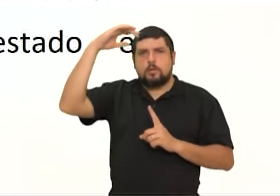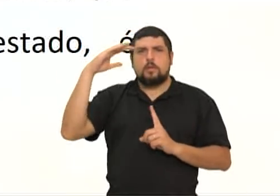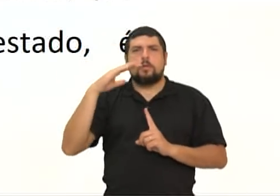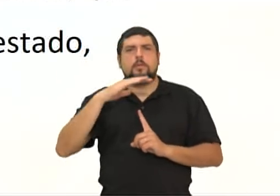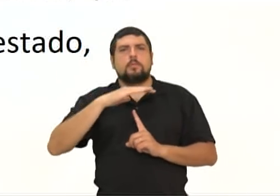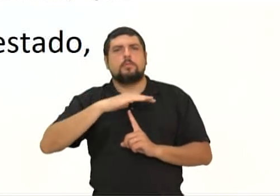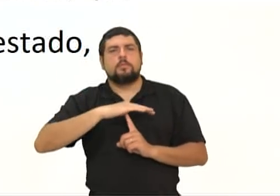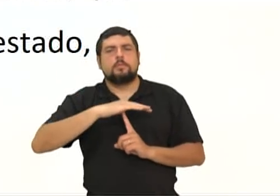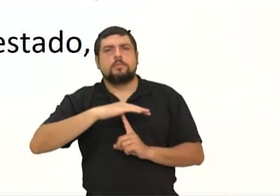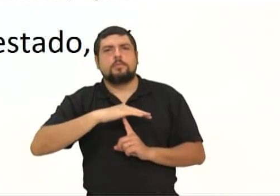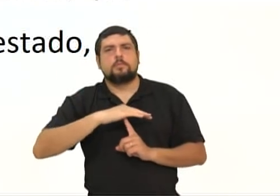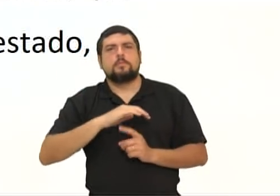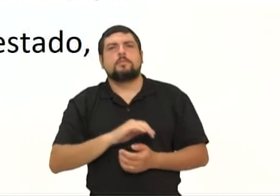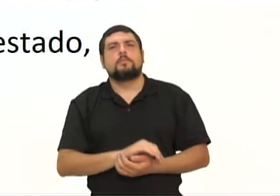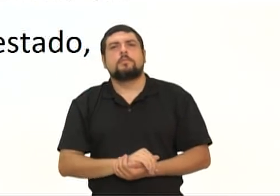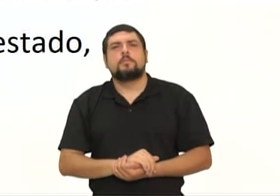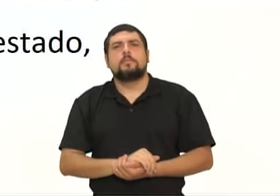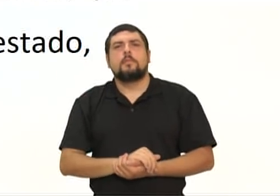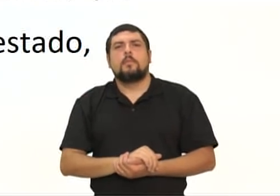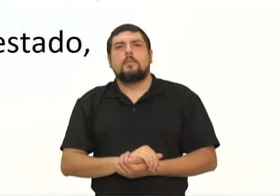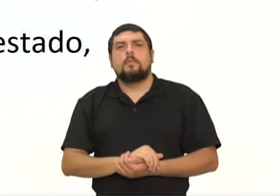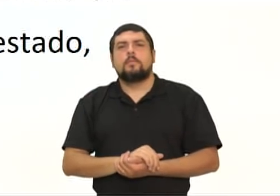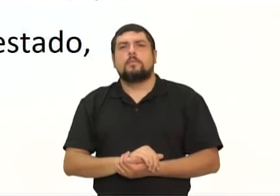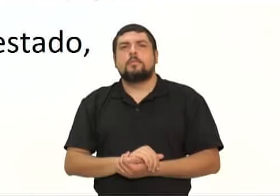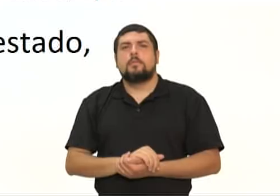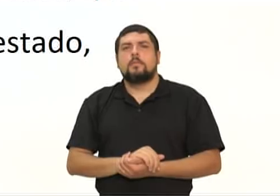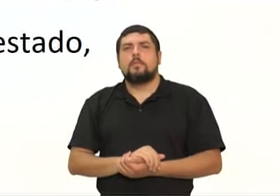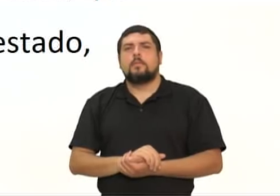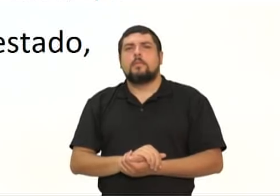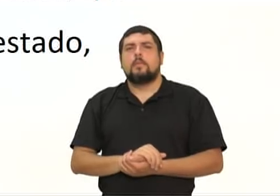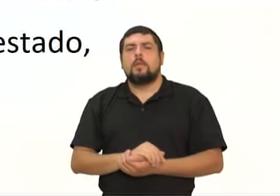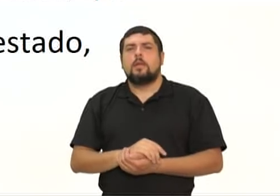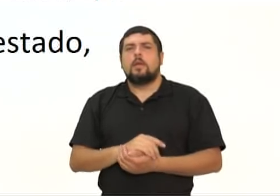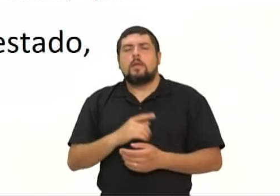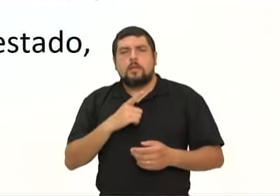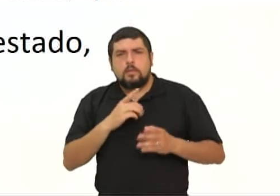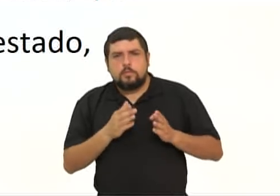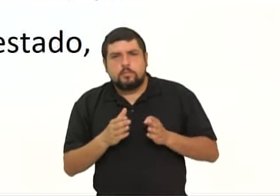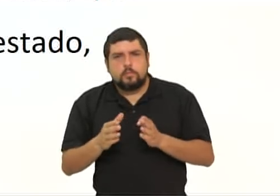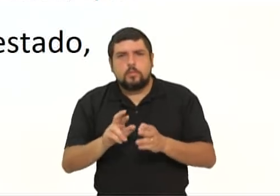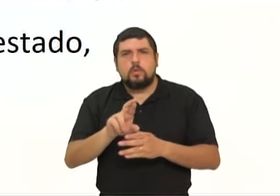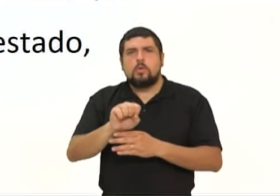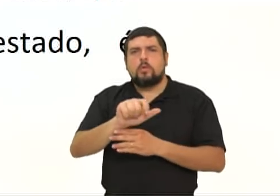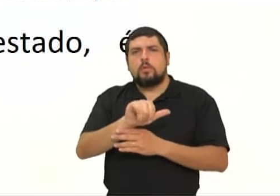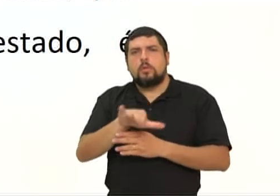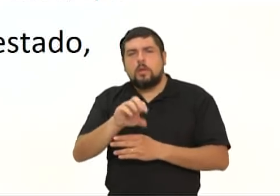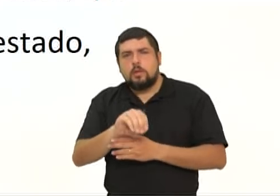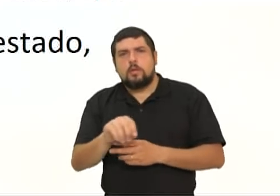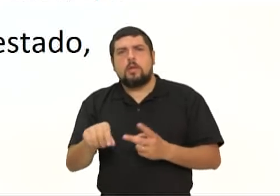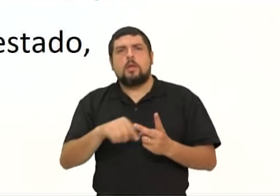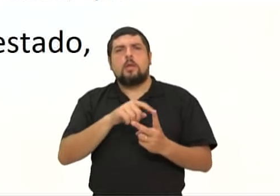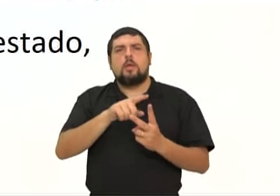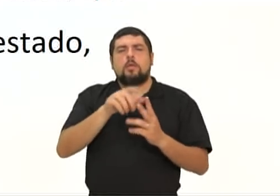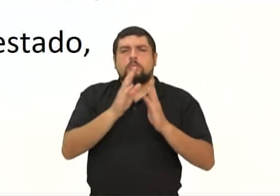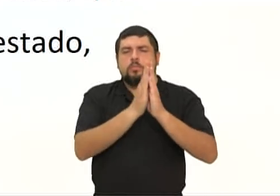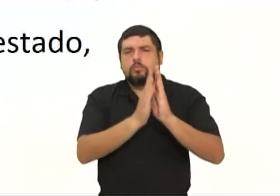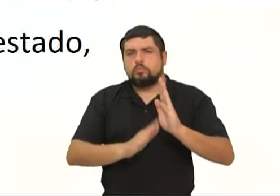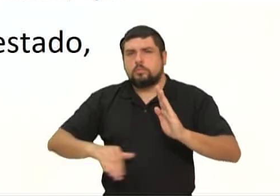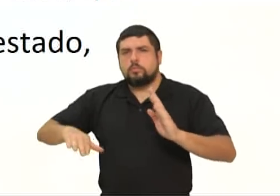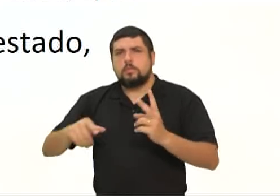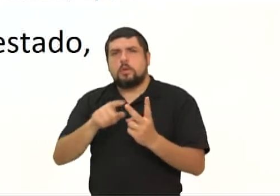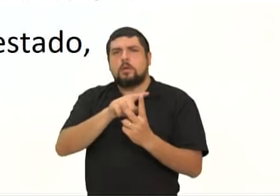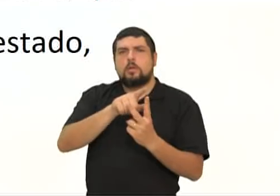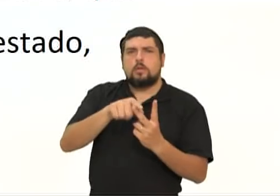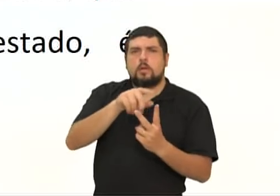Cataratas do Iguaçu para os povos indígenas, a Rota do Rosário católica, Terreiro do Pai Maneco e Reino do Baluaê para as religiões de matriz